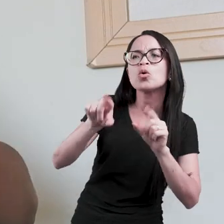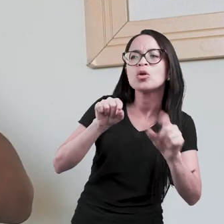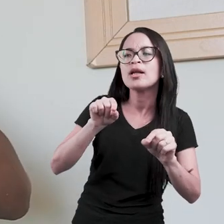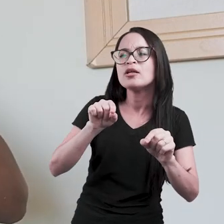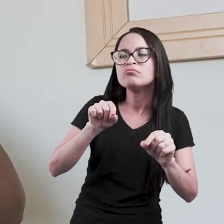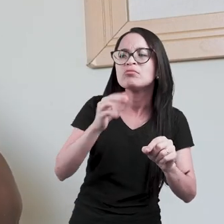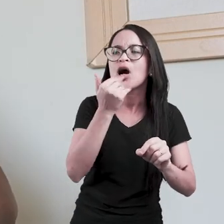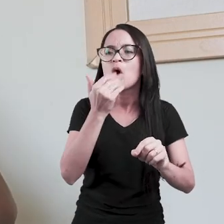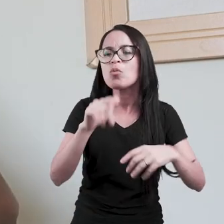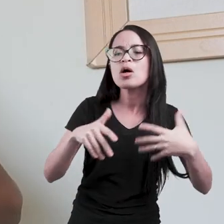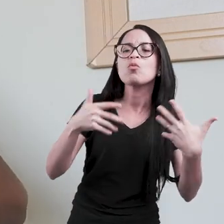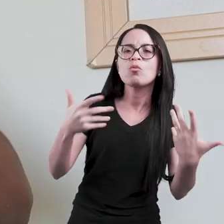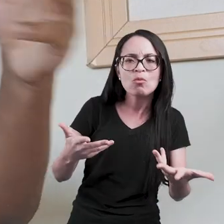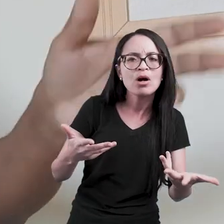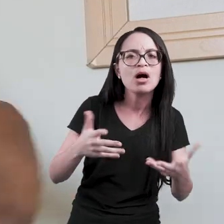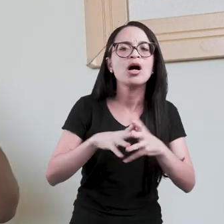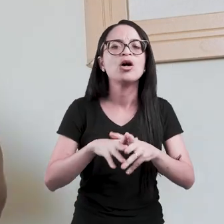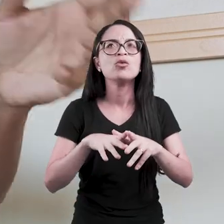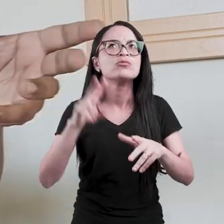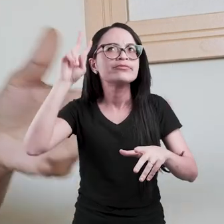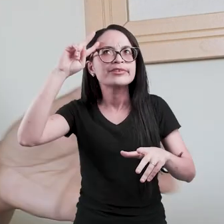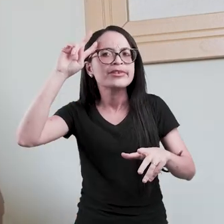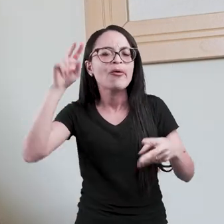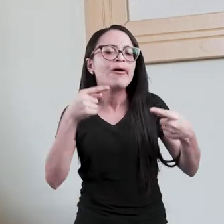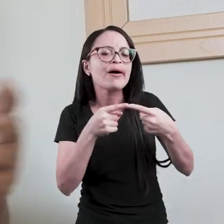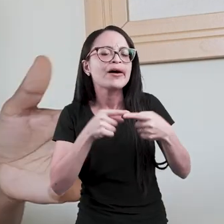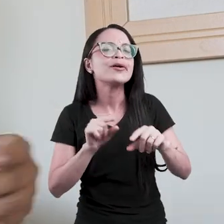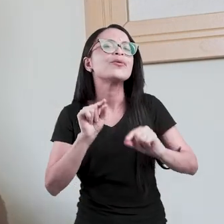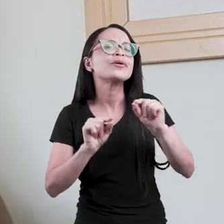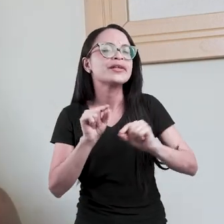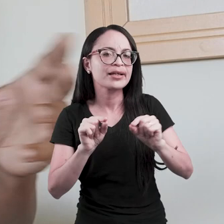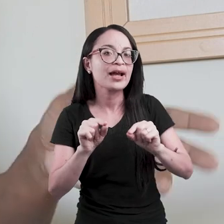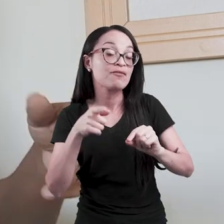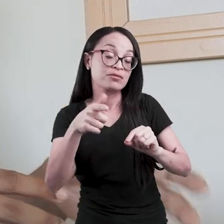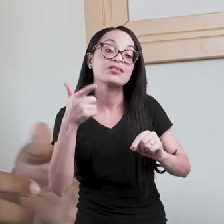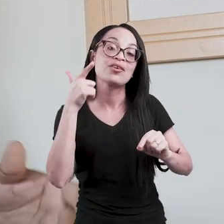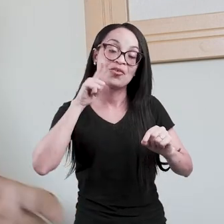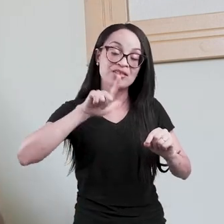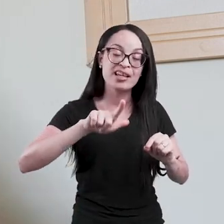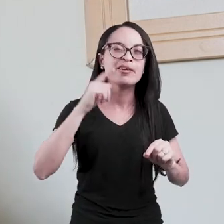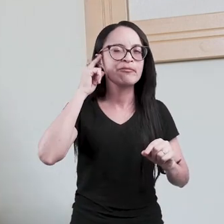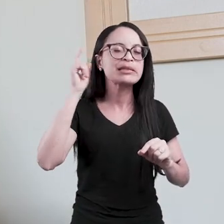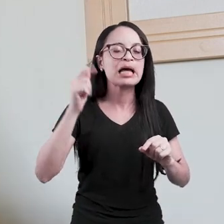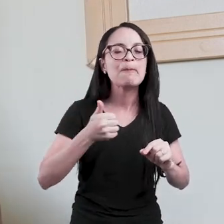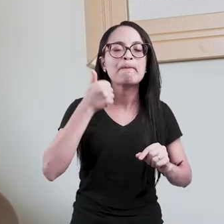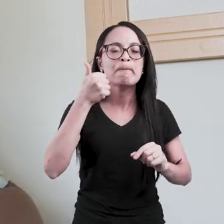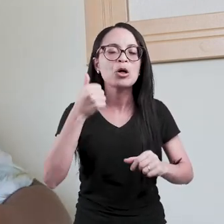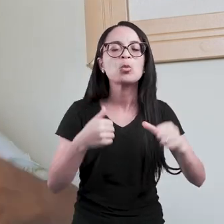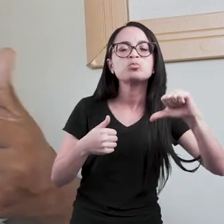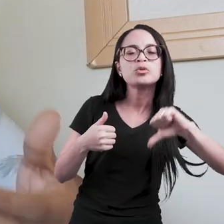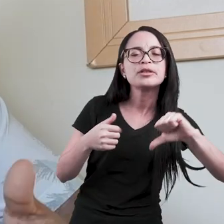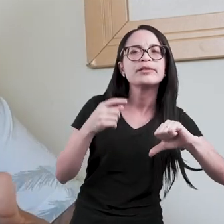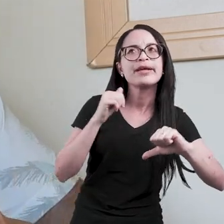signos. Por um relativismo histórico, a gente consegue ponderar questões positivas e negativas e aí a gente